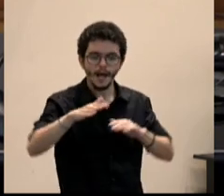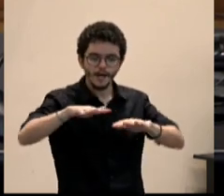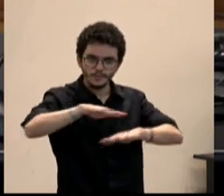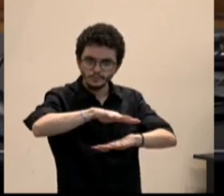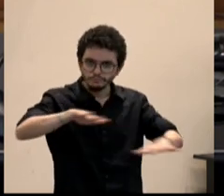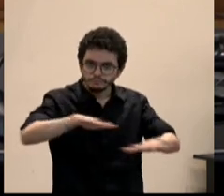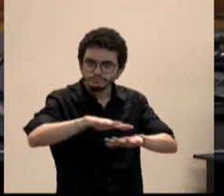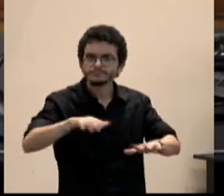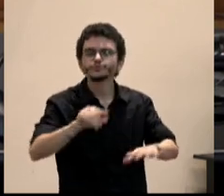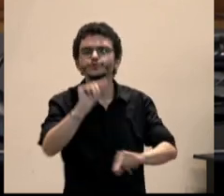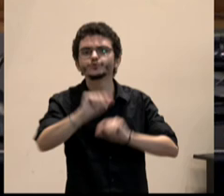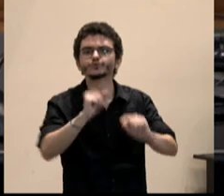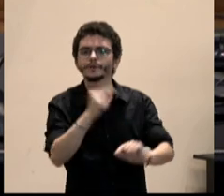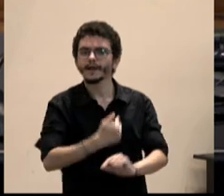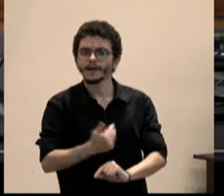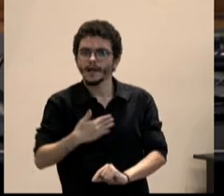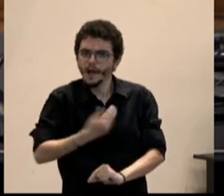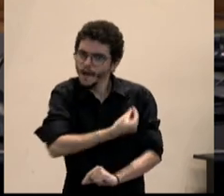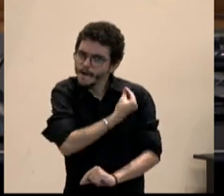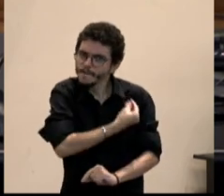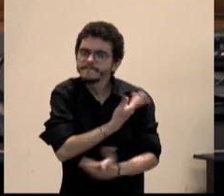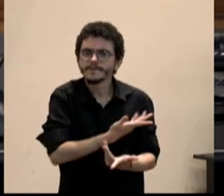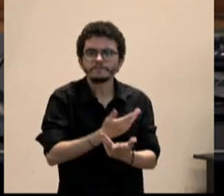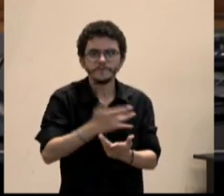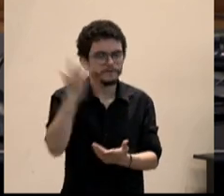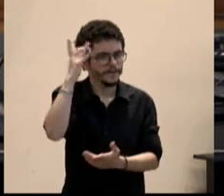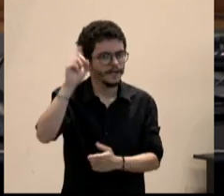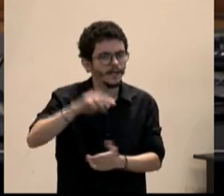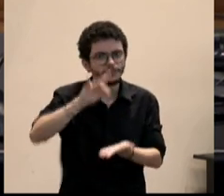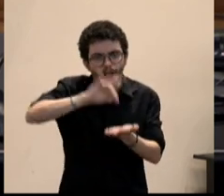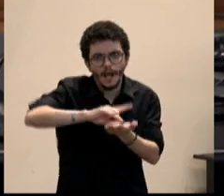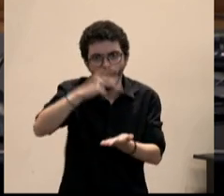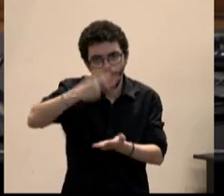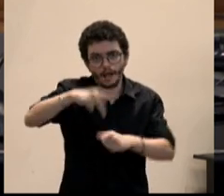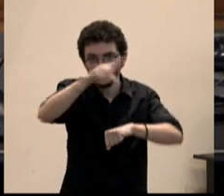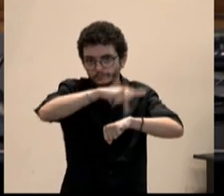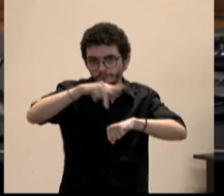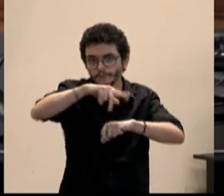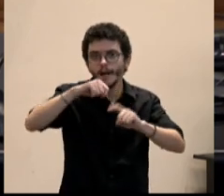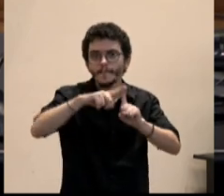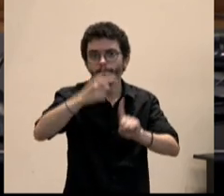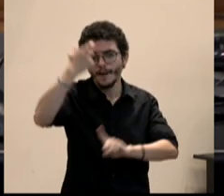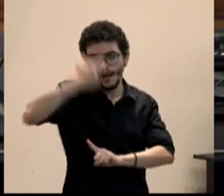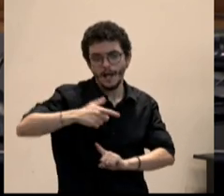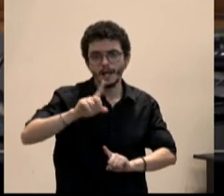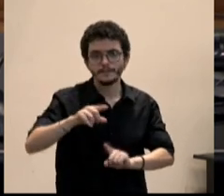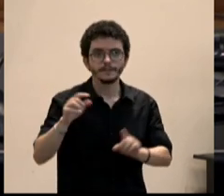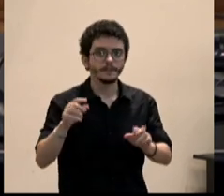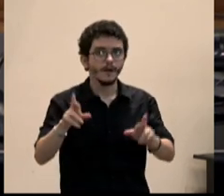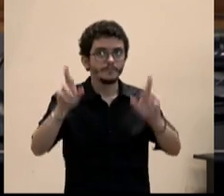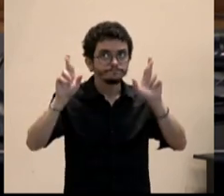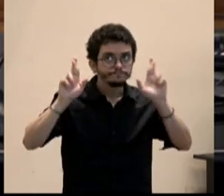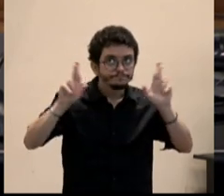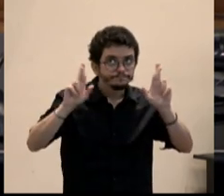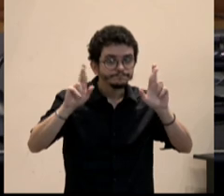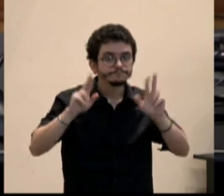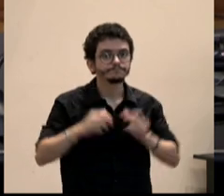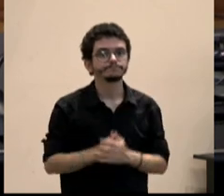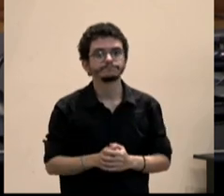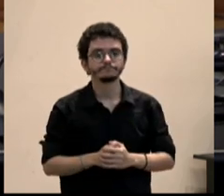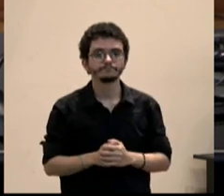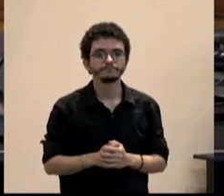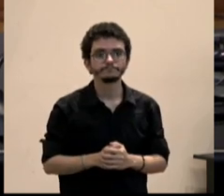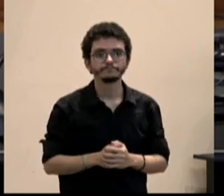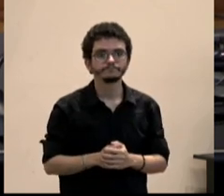que eu vivencio, que eu acho que é a realidade aí desse país. Mas eu sou esperançosa, né?